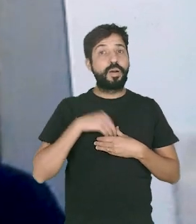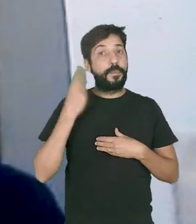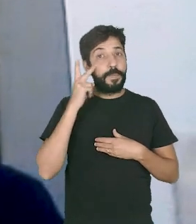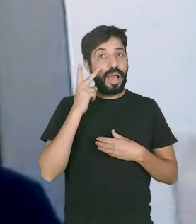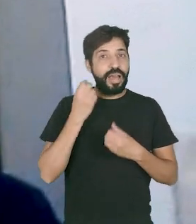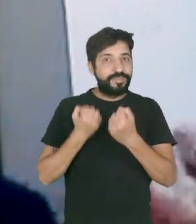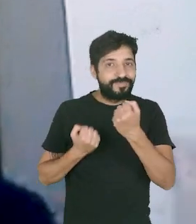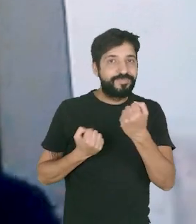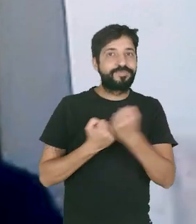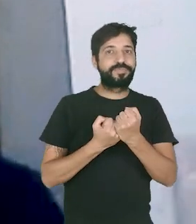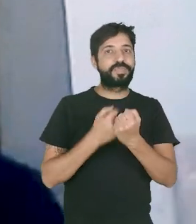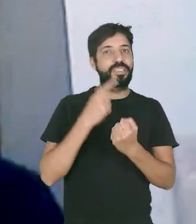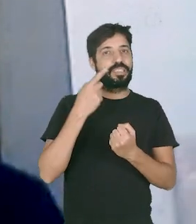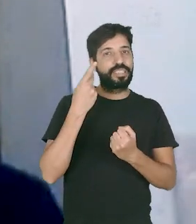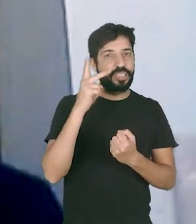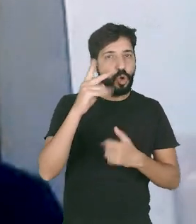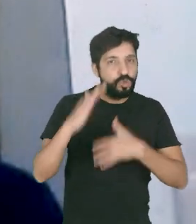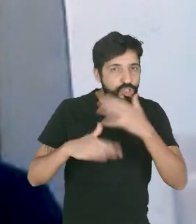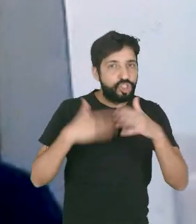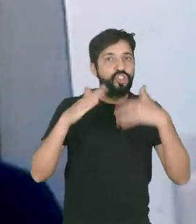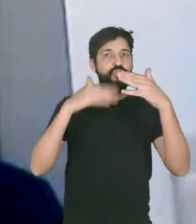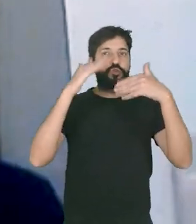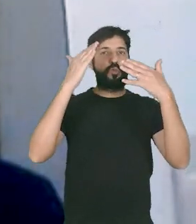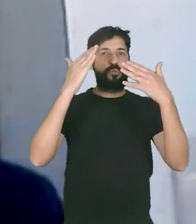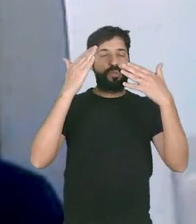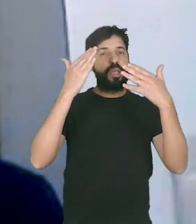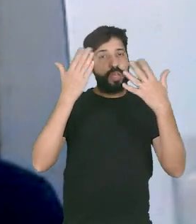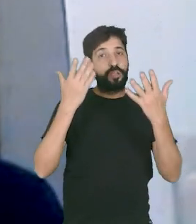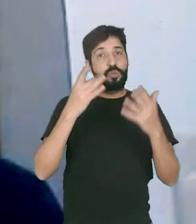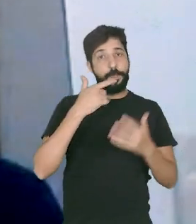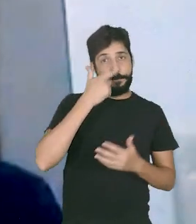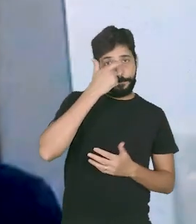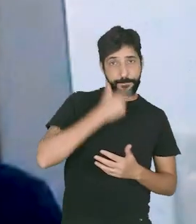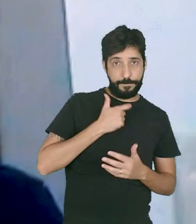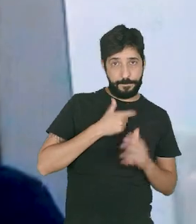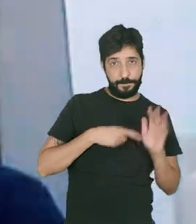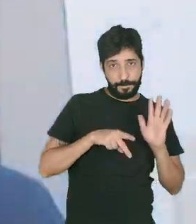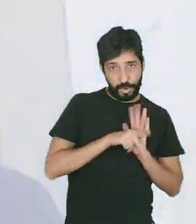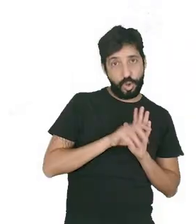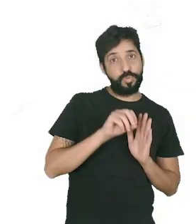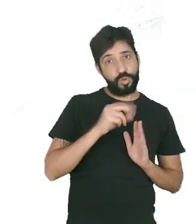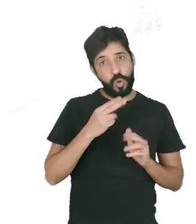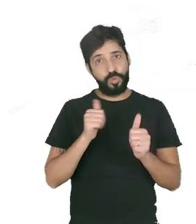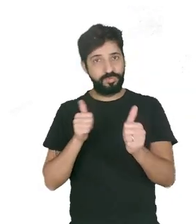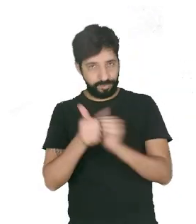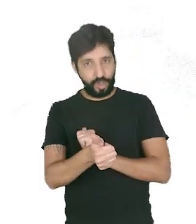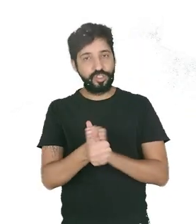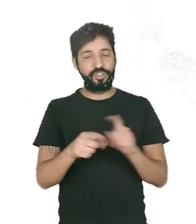contribuir no seu desenvolvimento, né, tanto pessoal como esportivo.